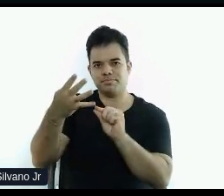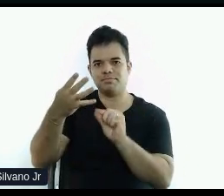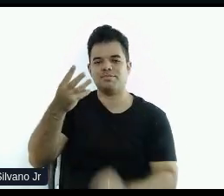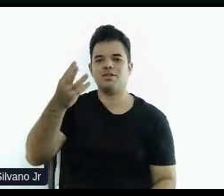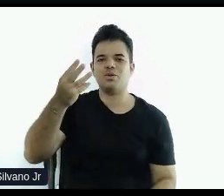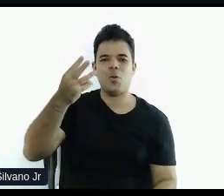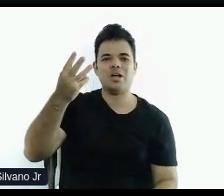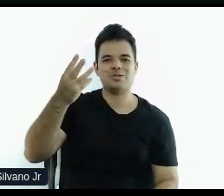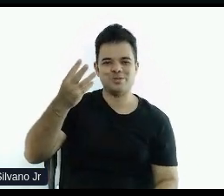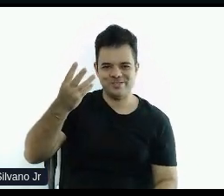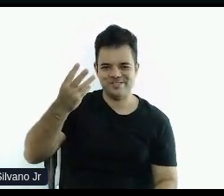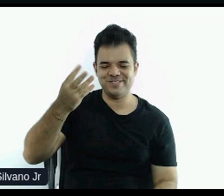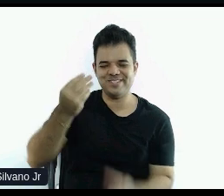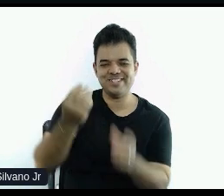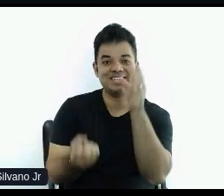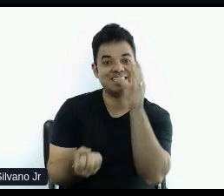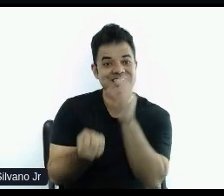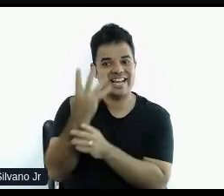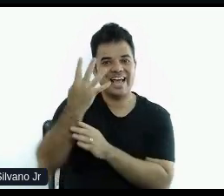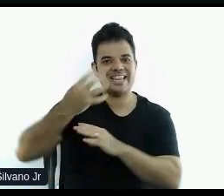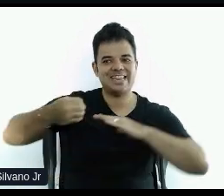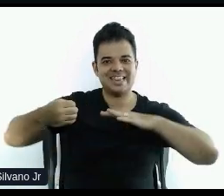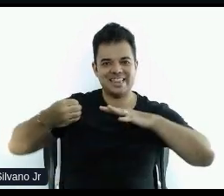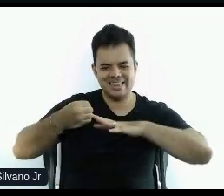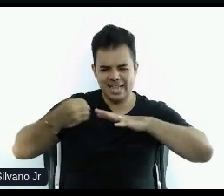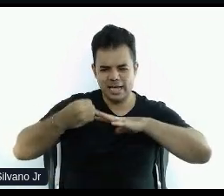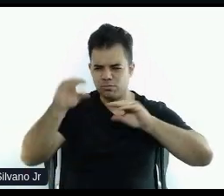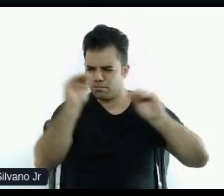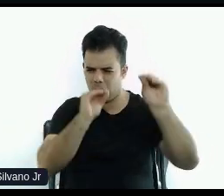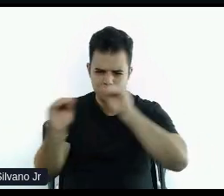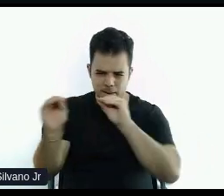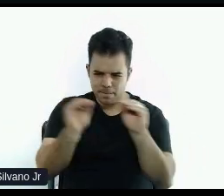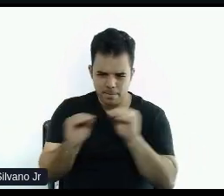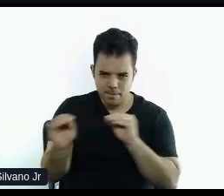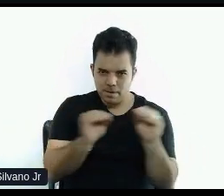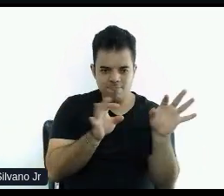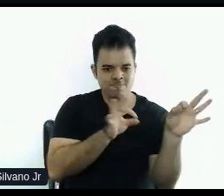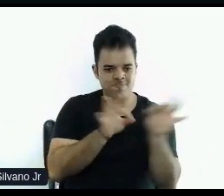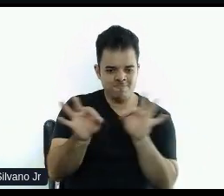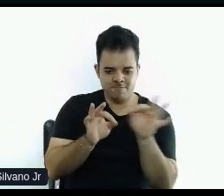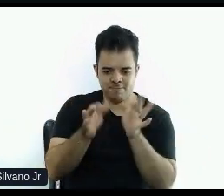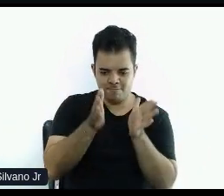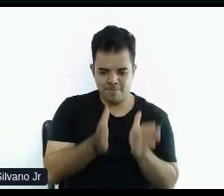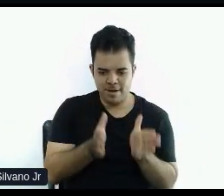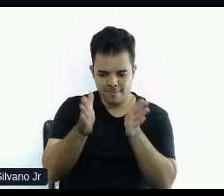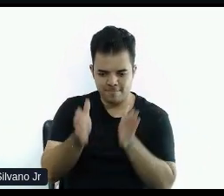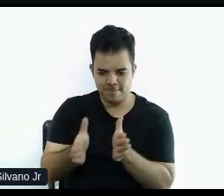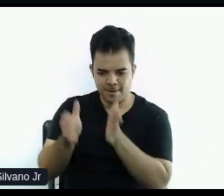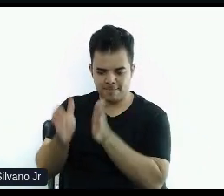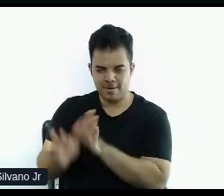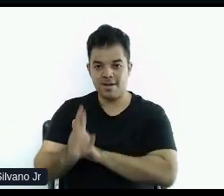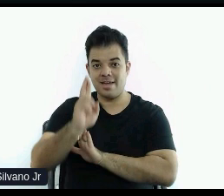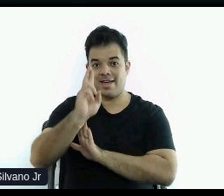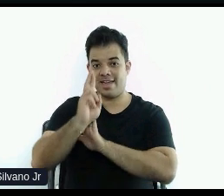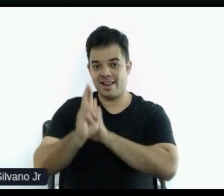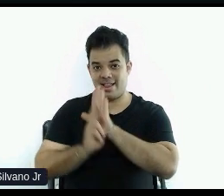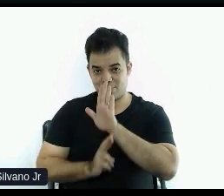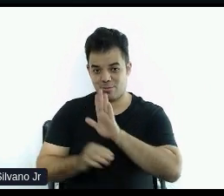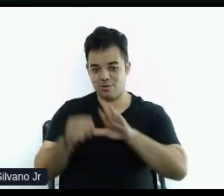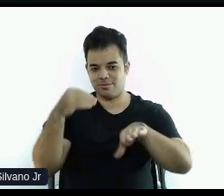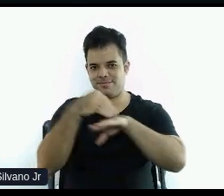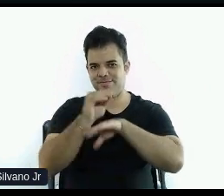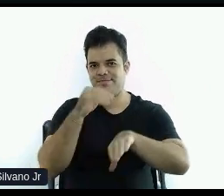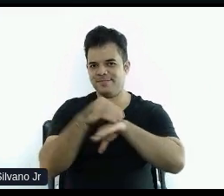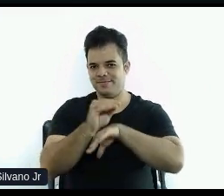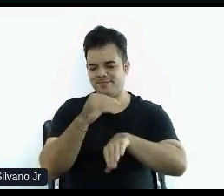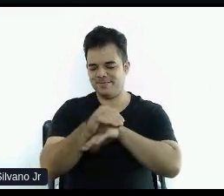e a consolidação desses dados, que é a geração do relatório de recomendações. Então, ali vai ser